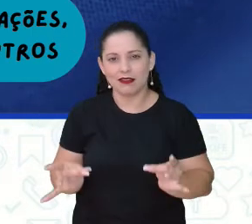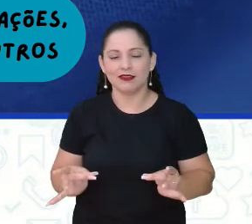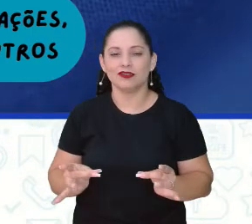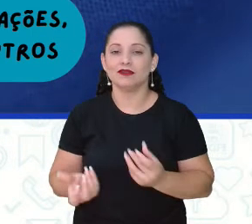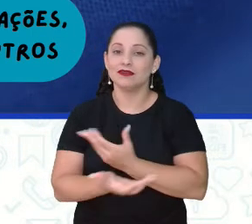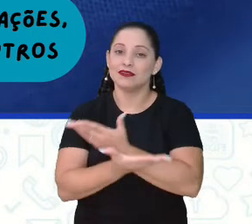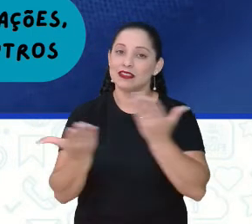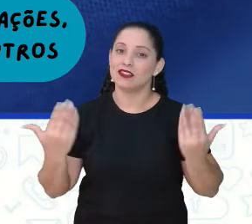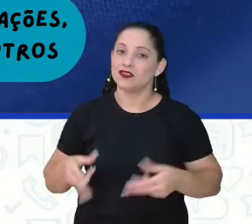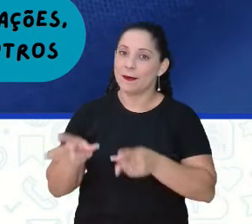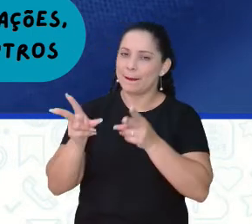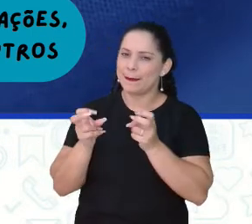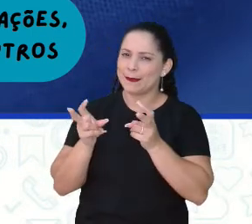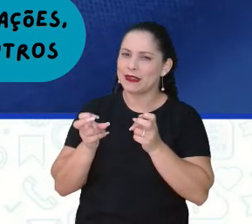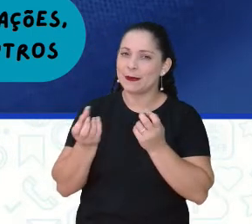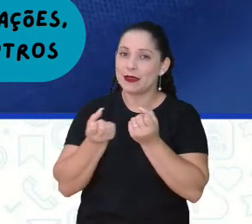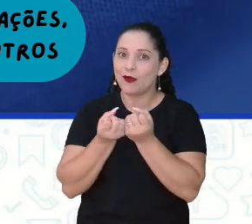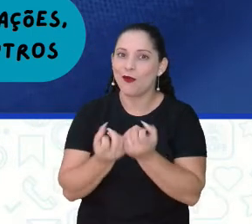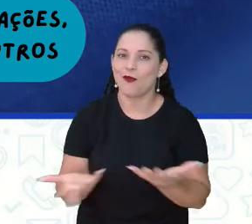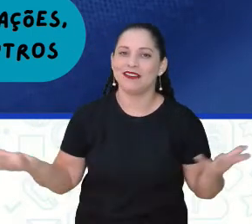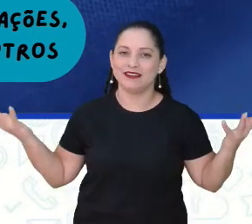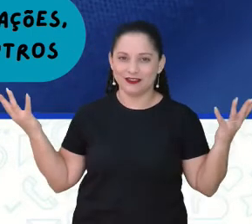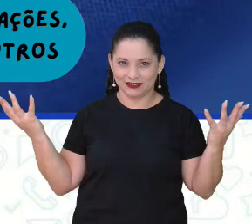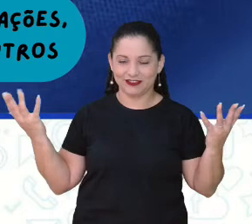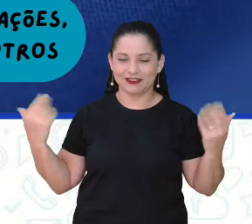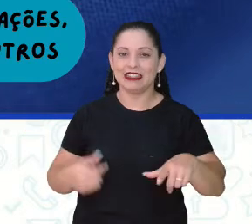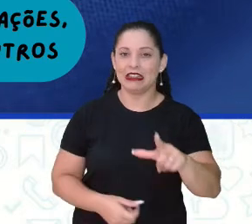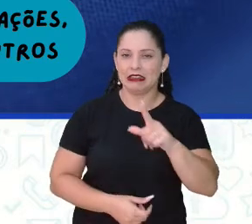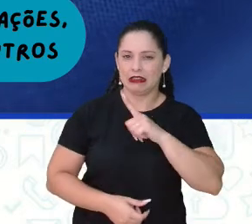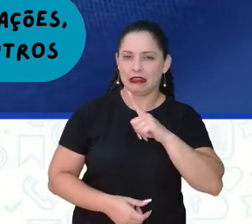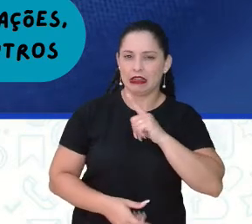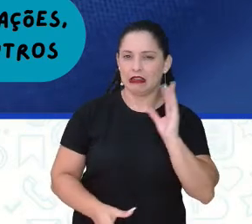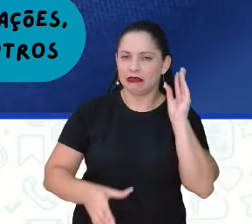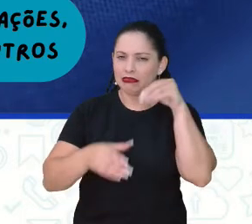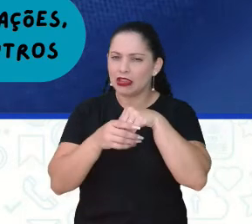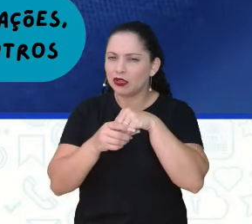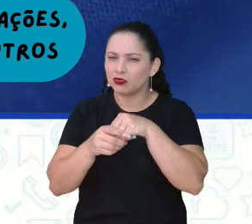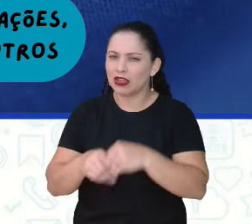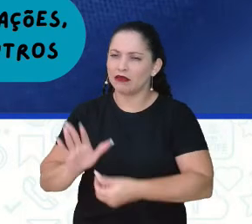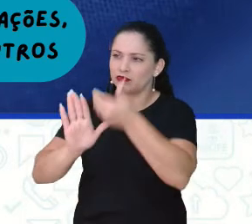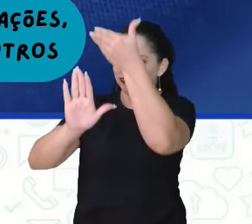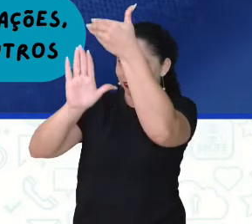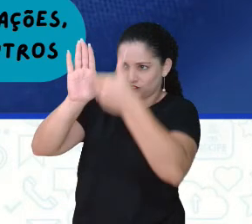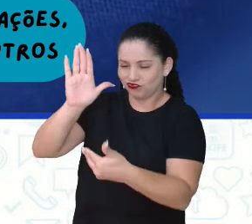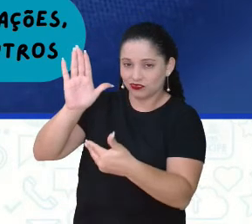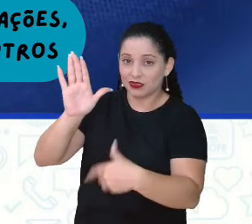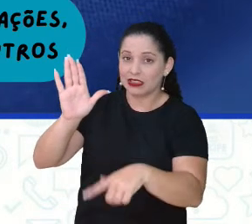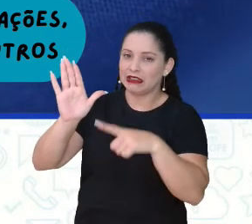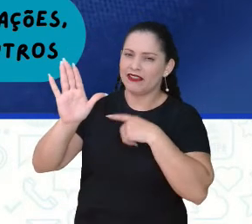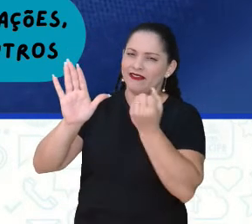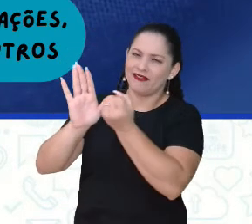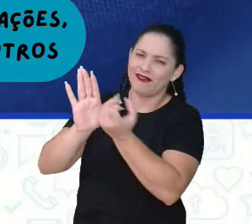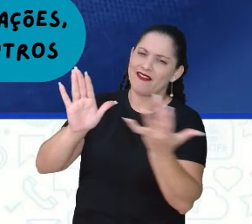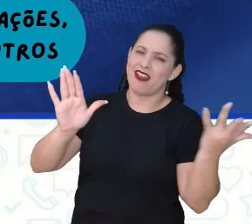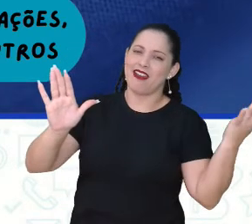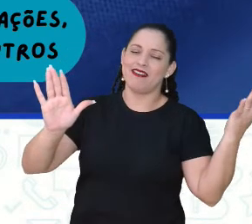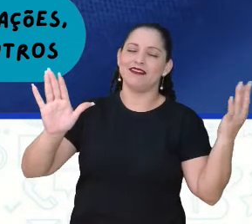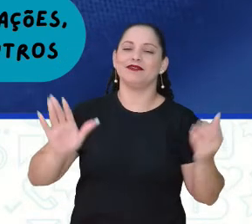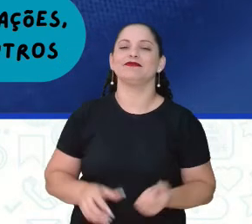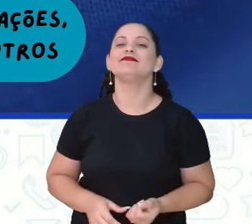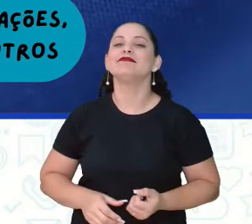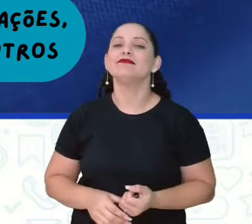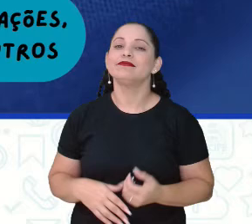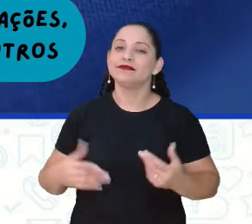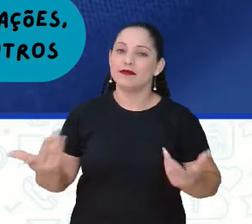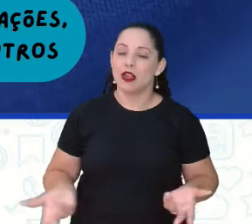percebem quantos elementos multimodais temos dentro do infográfico? Por isso que eu